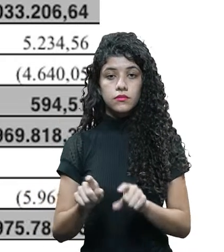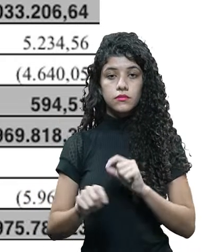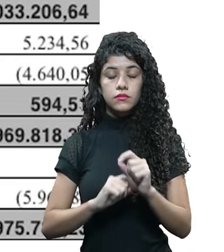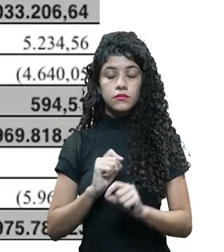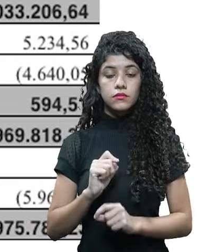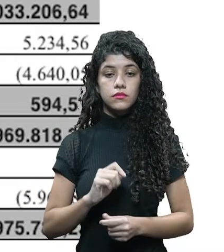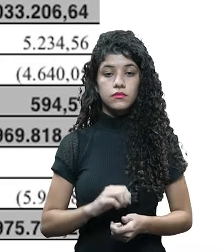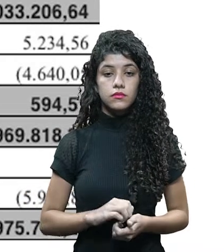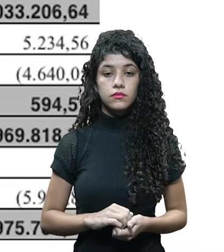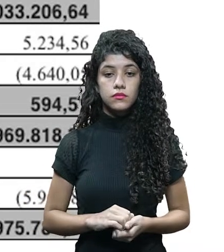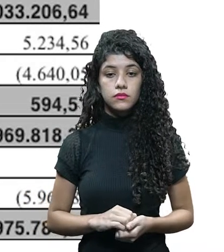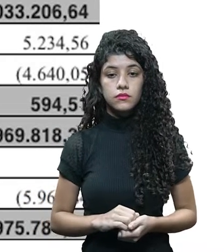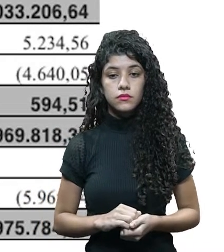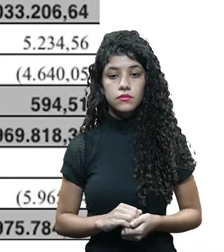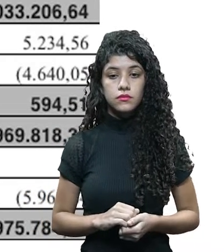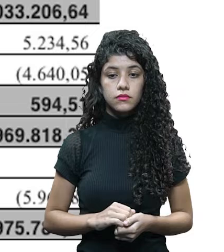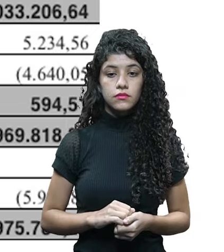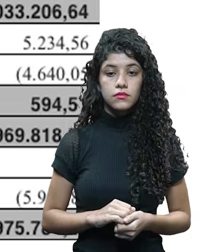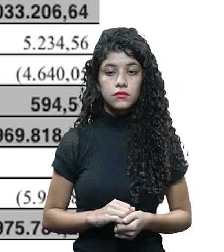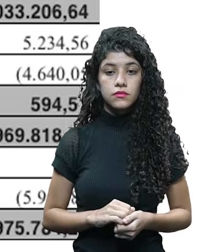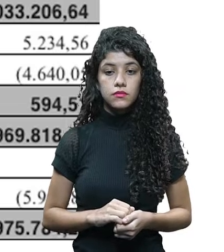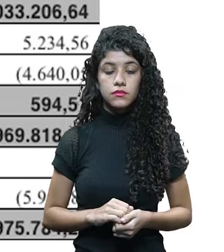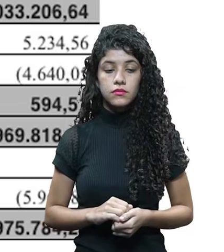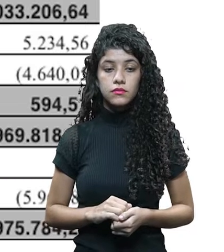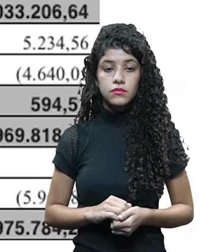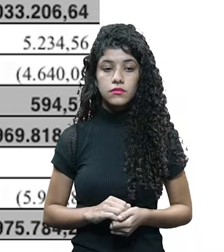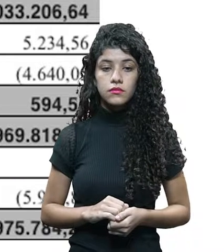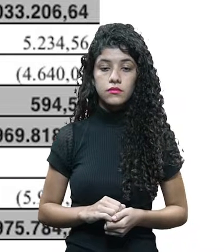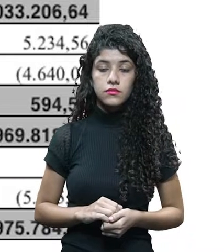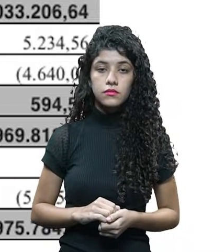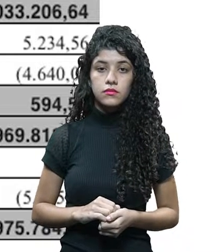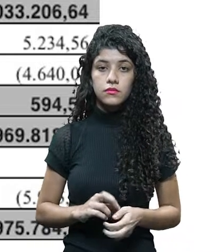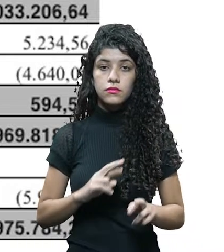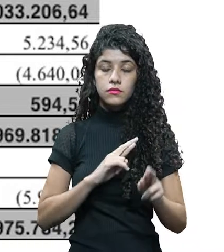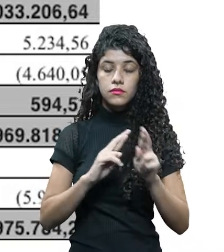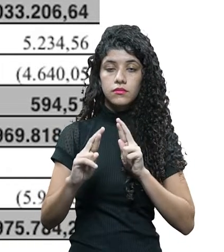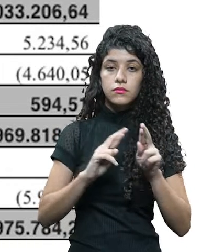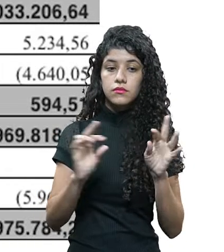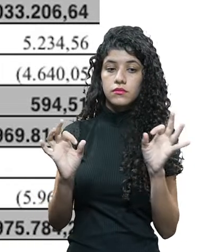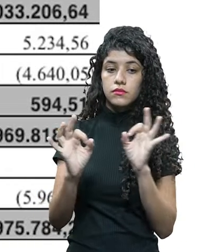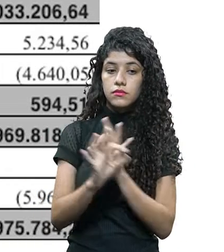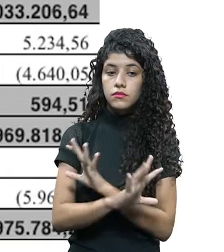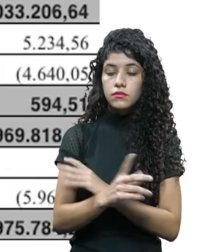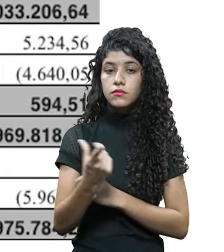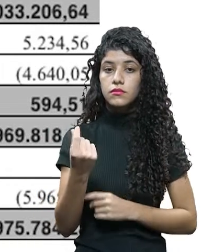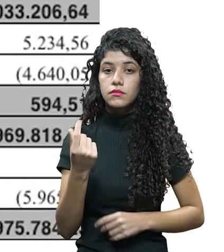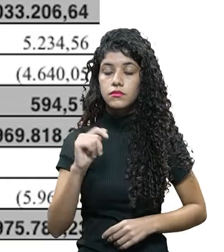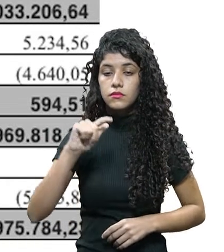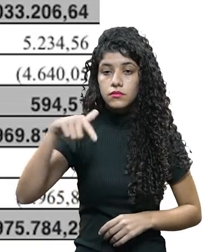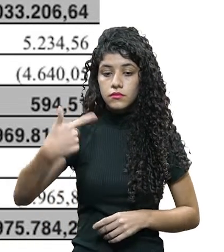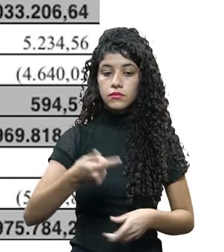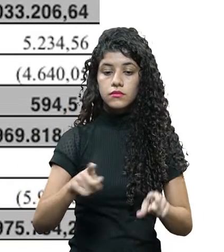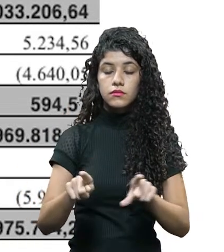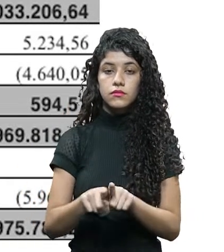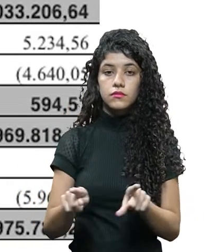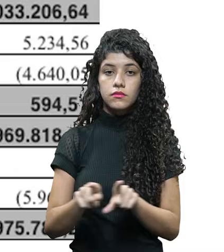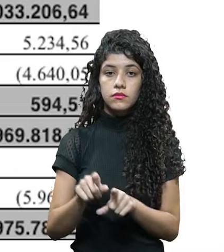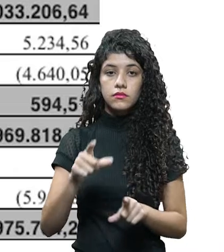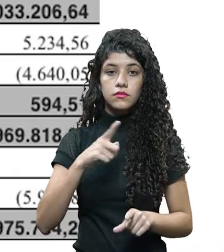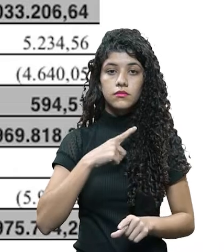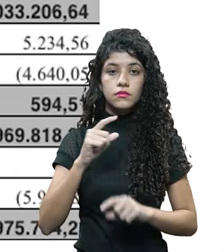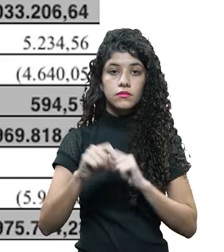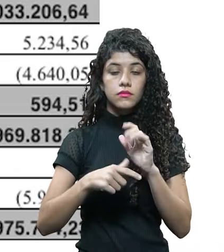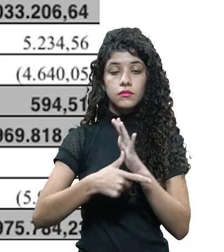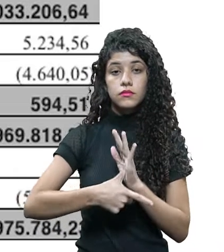já temos o quê? Uma outra receita, que é relacionada aqui ao resultado financeiro. Logo após temos